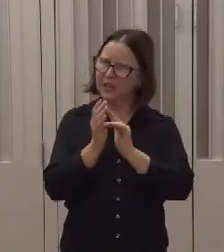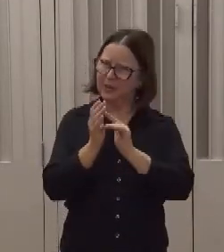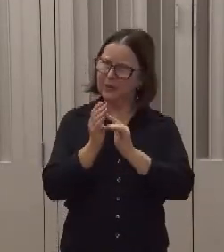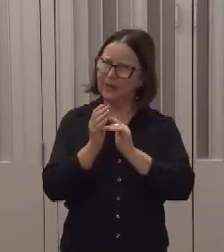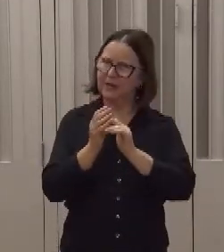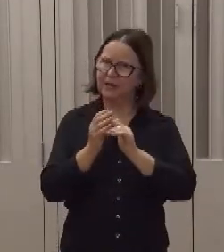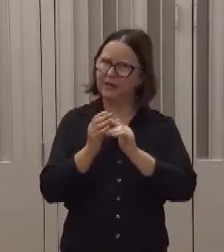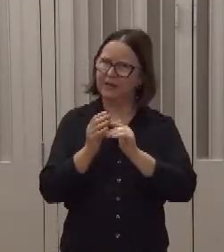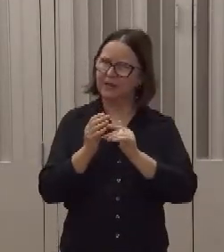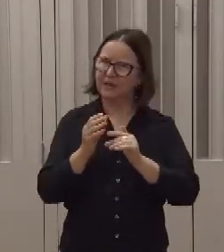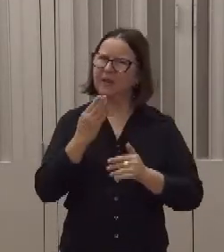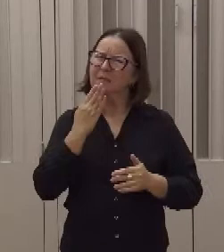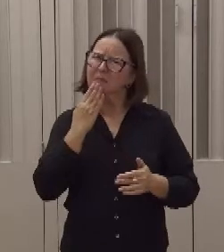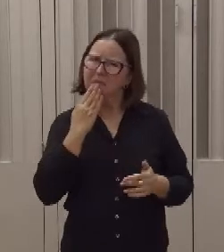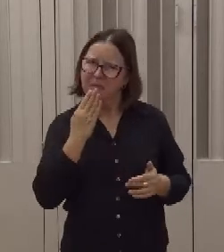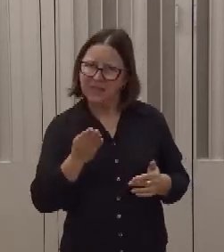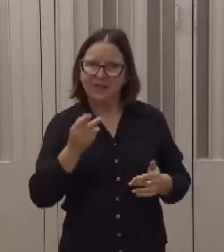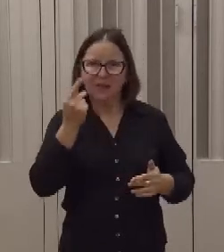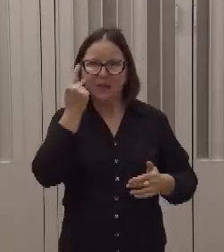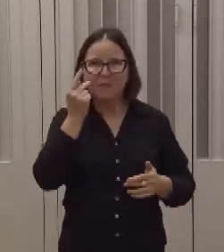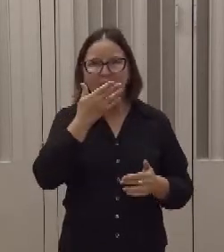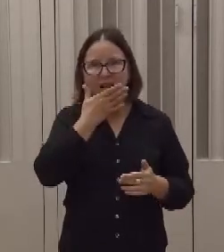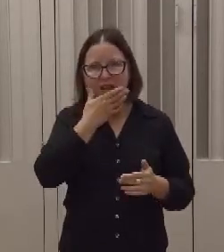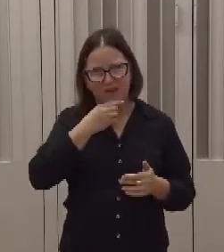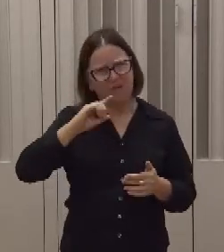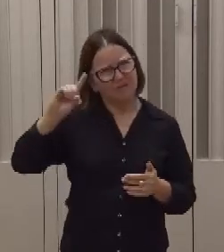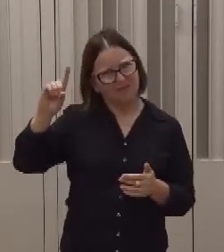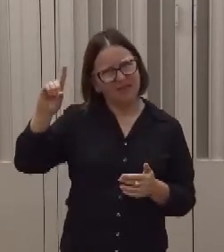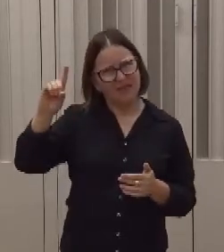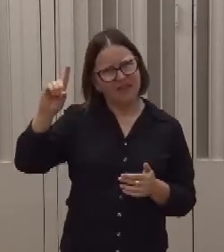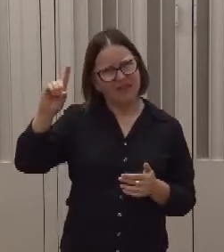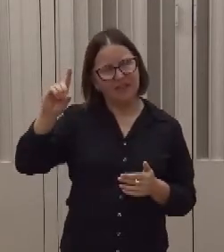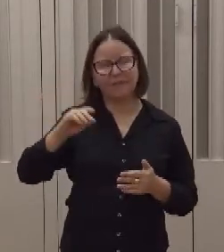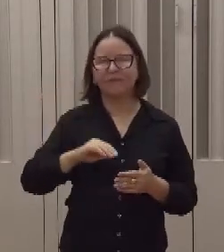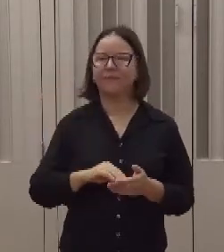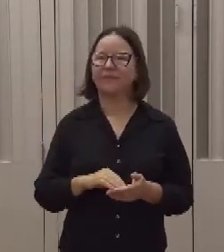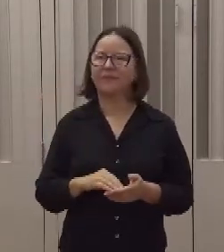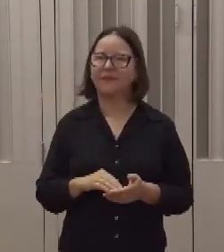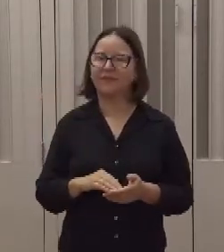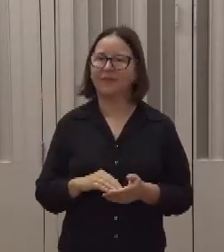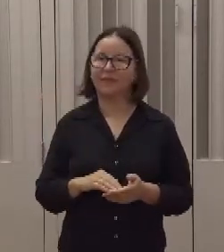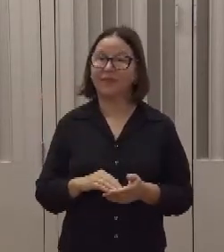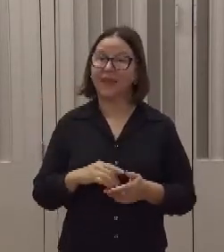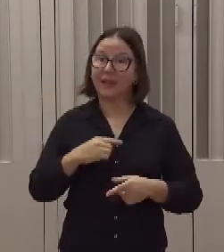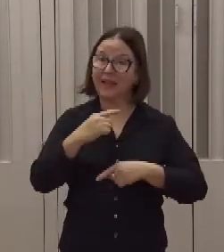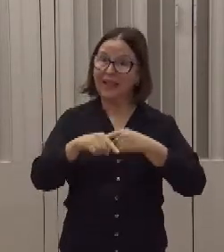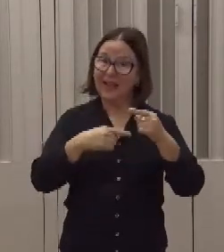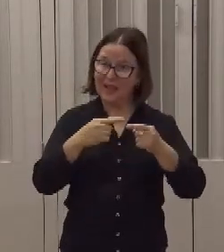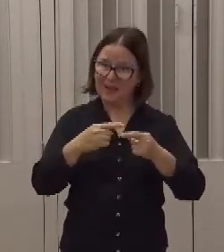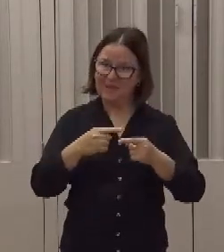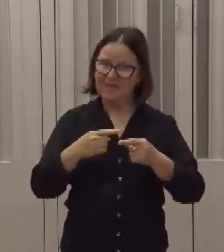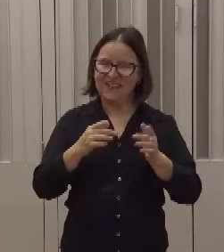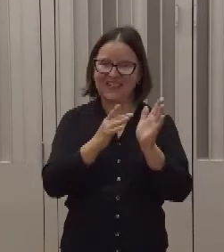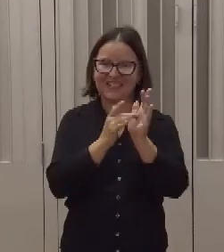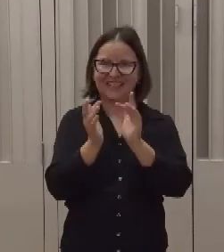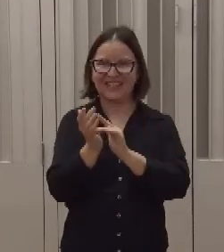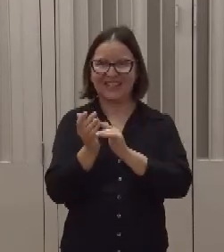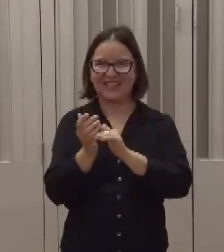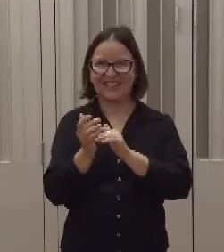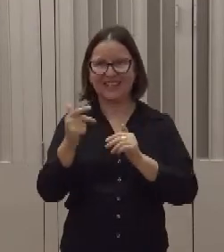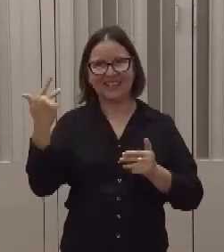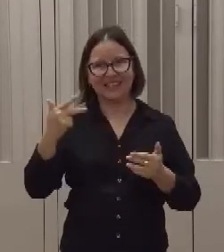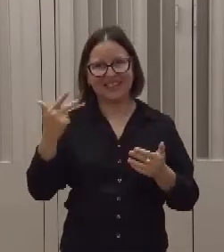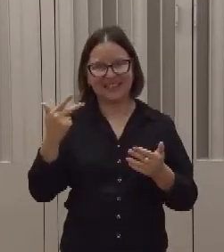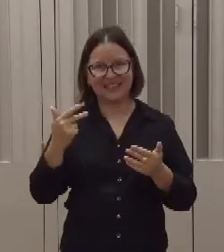Fez esse pedido? Depois de ter ressuscitado no terceiro dia, o Filho recebeu sua